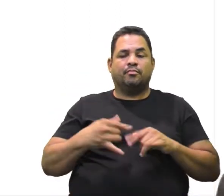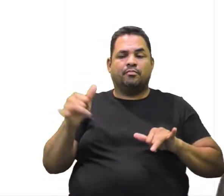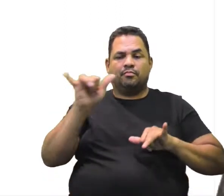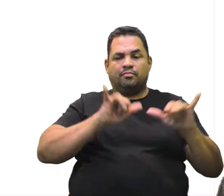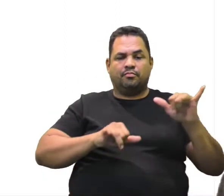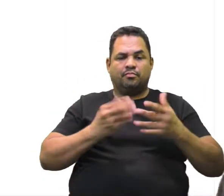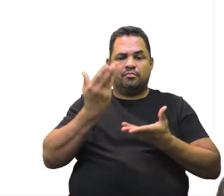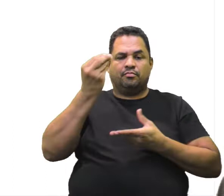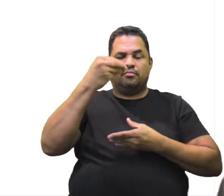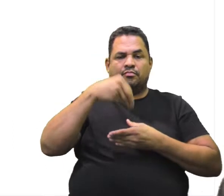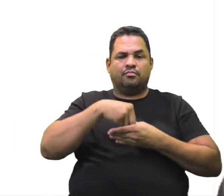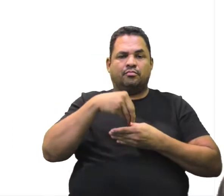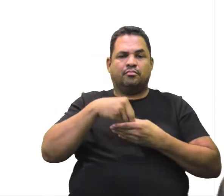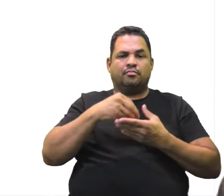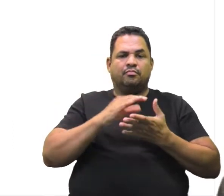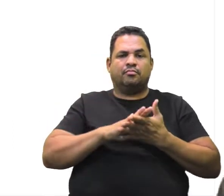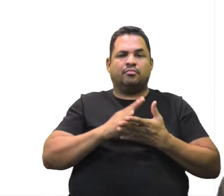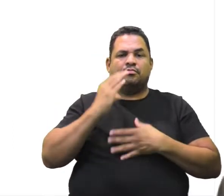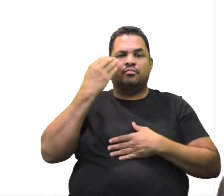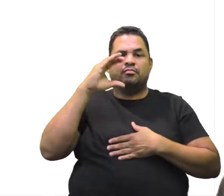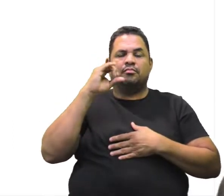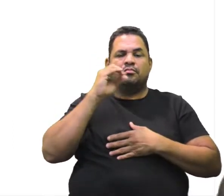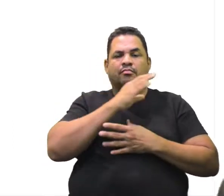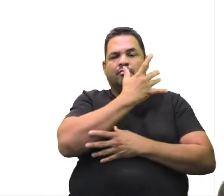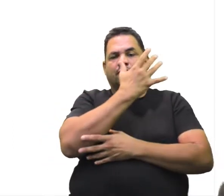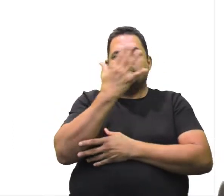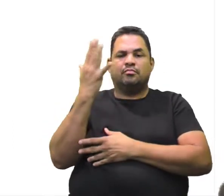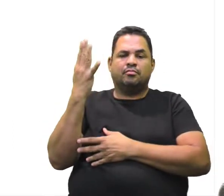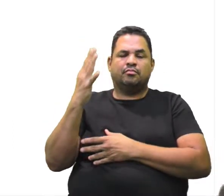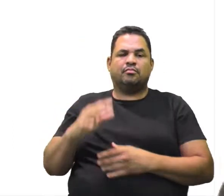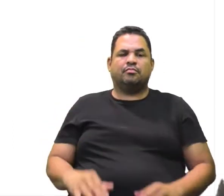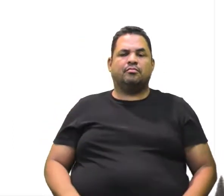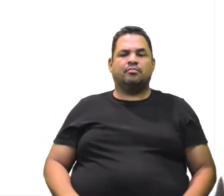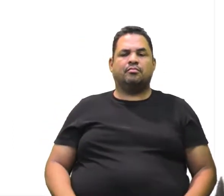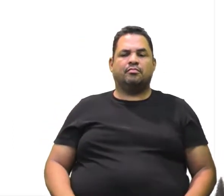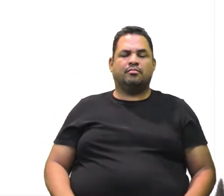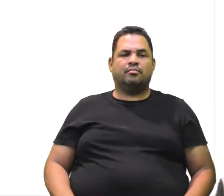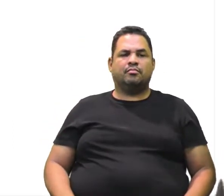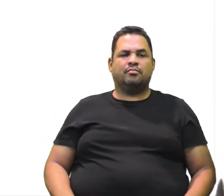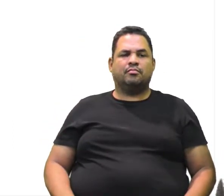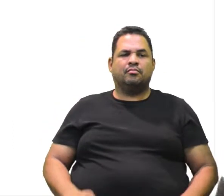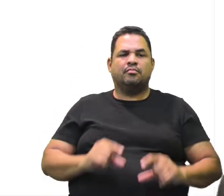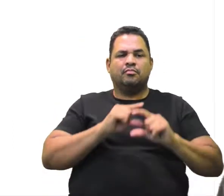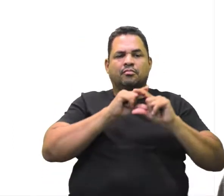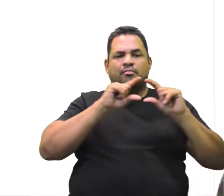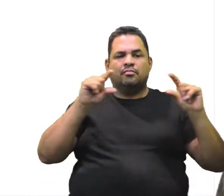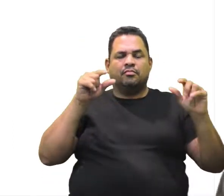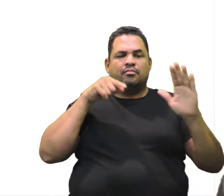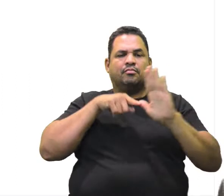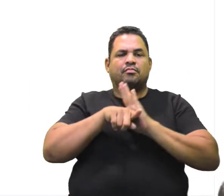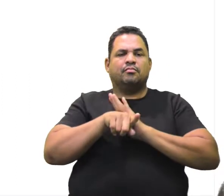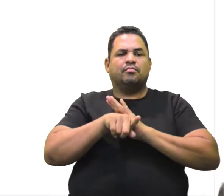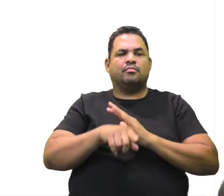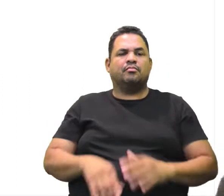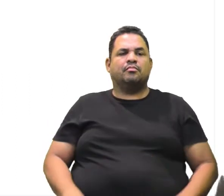ela faz parte das ciências da natureza, tá bom? O enunciado é o seguinte.